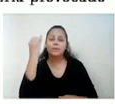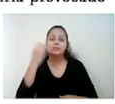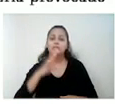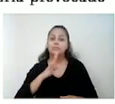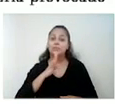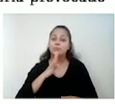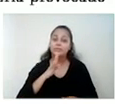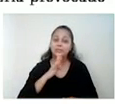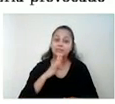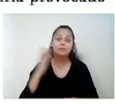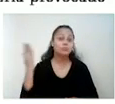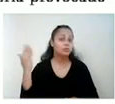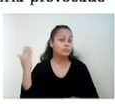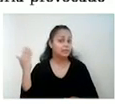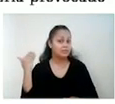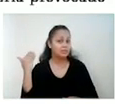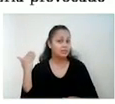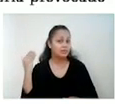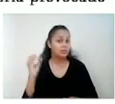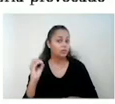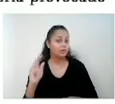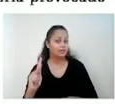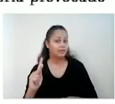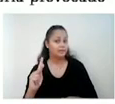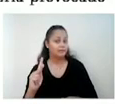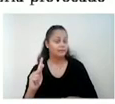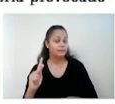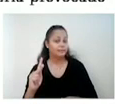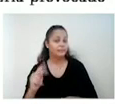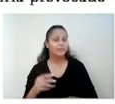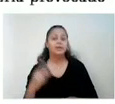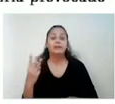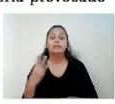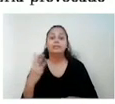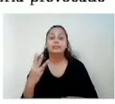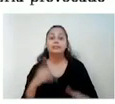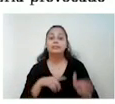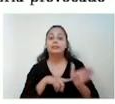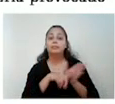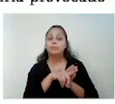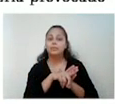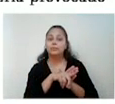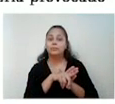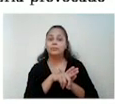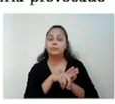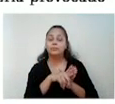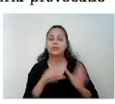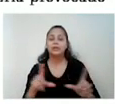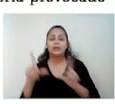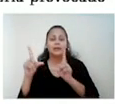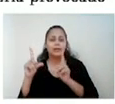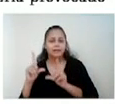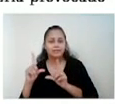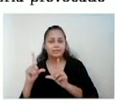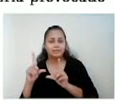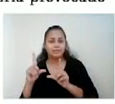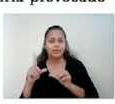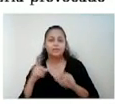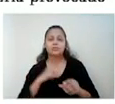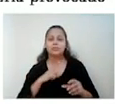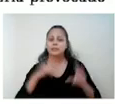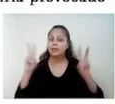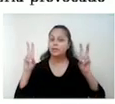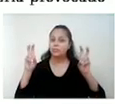para conhecermos o passado, ok? Terceira pergunta. Essas imagens têm como tema